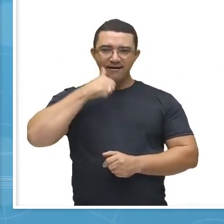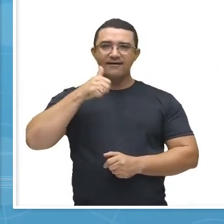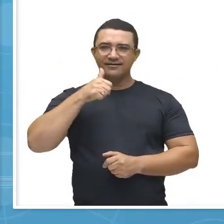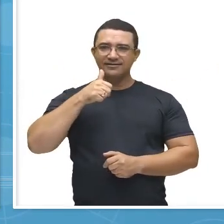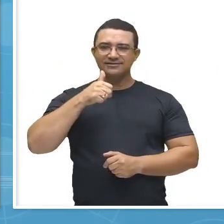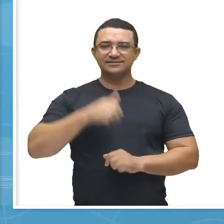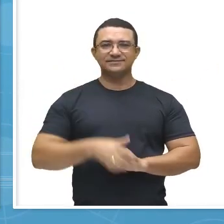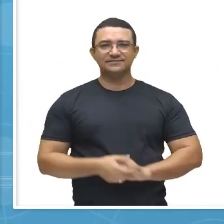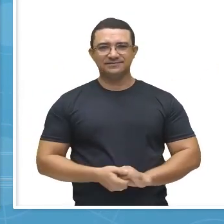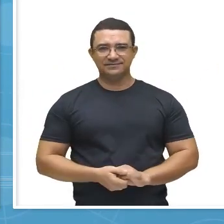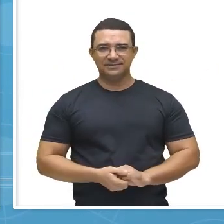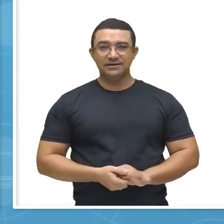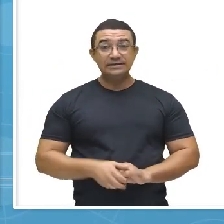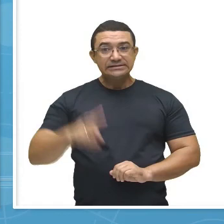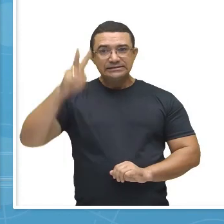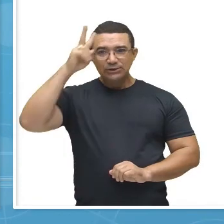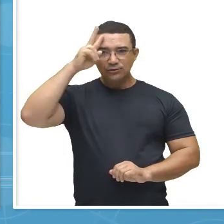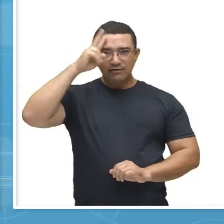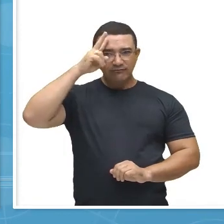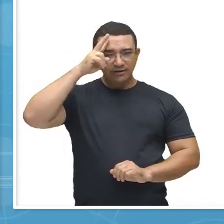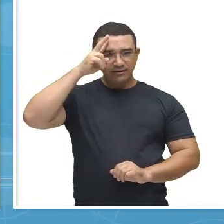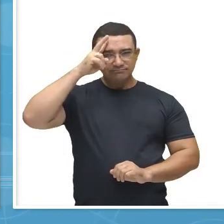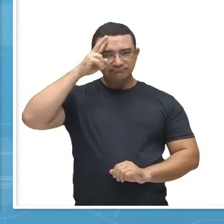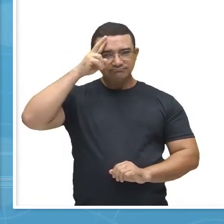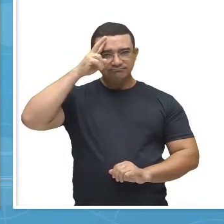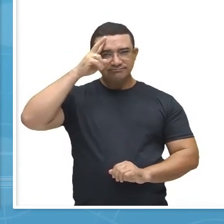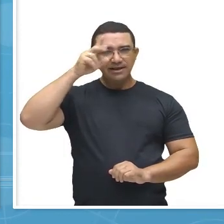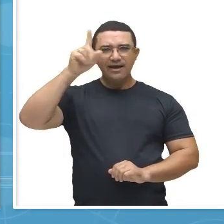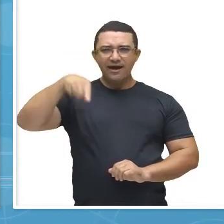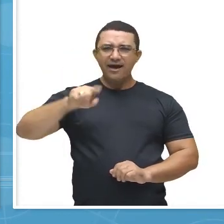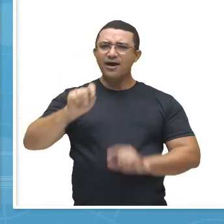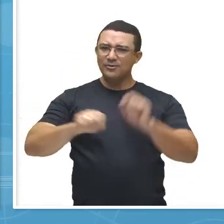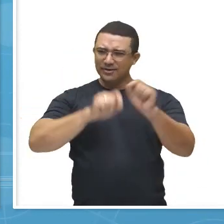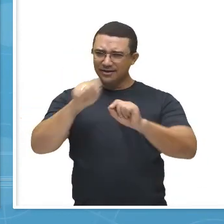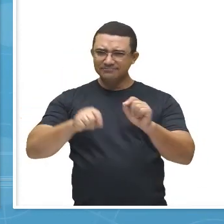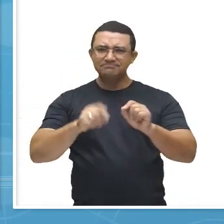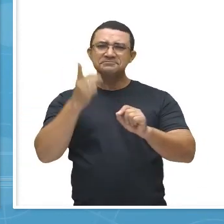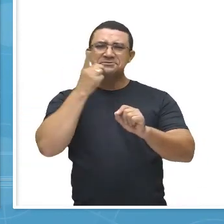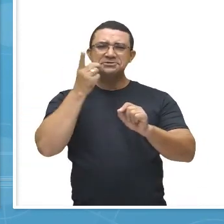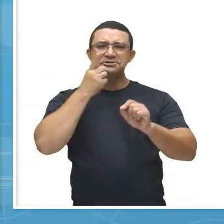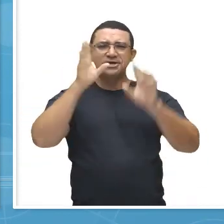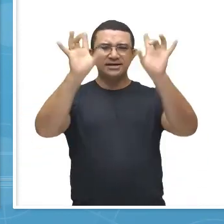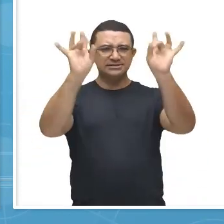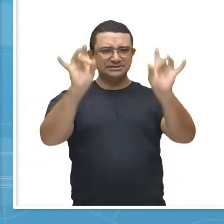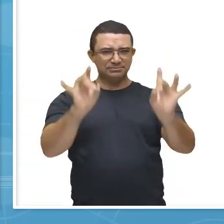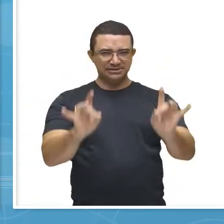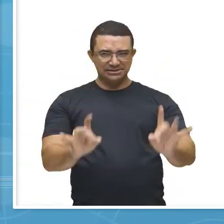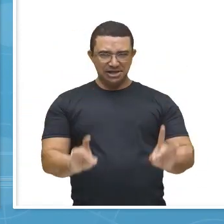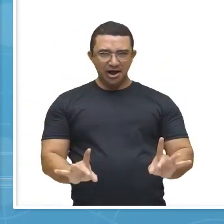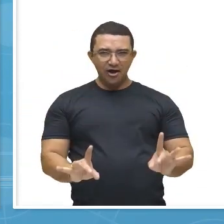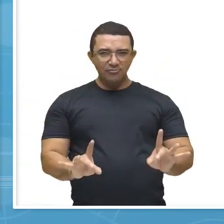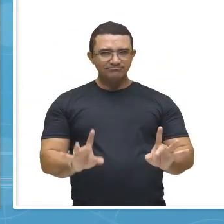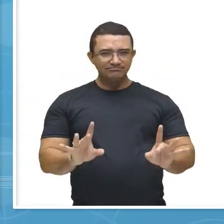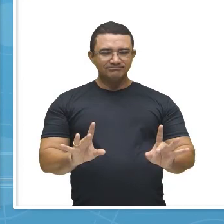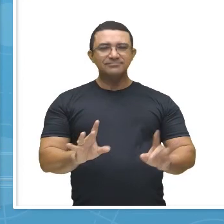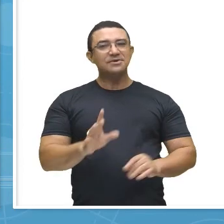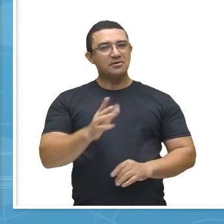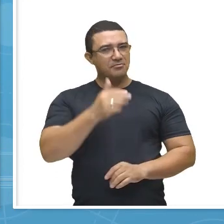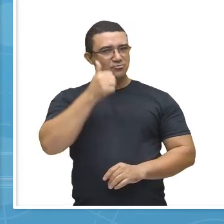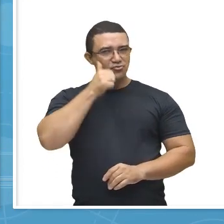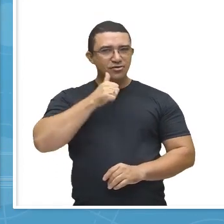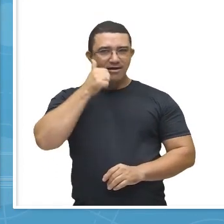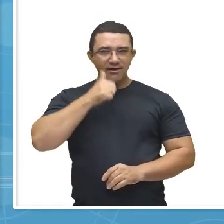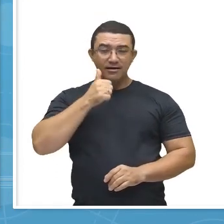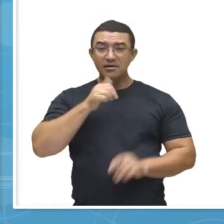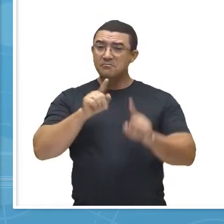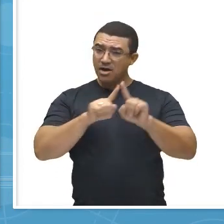acompanhando. Né? Segunda-feira, já quero logo dar uma saudação, vai estar sendo comemorado o Dia das Mulheres, mas o Dia da Mulher é